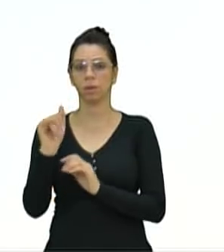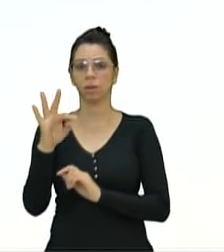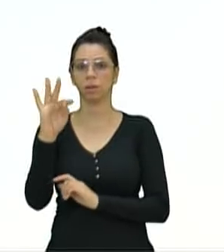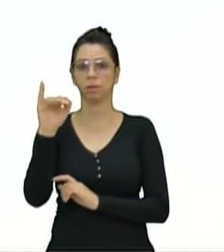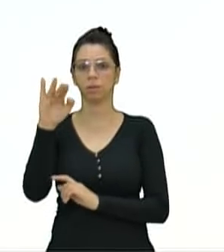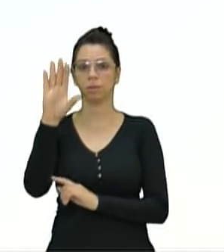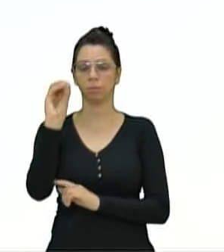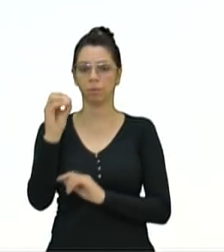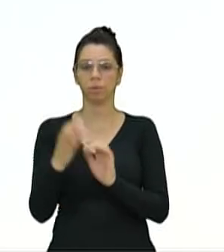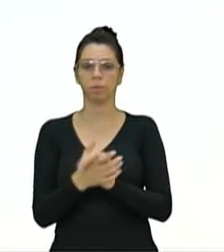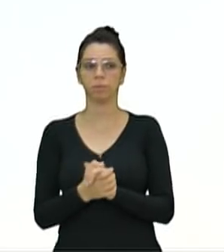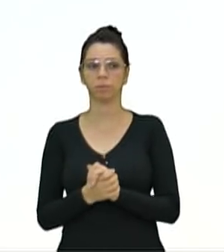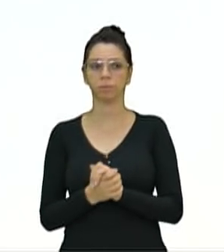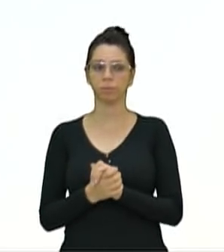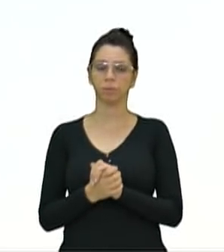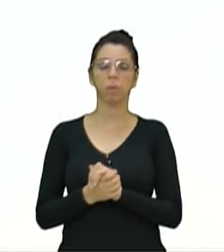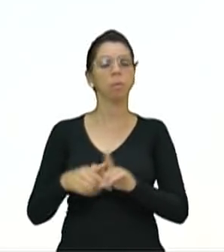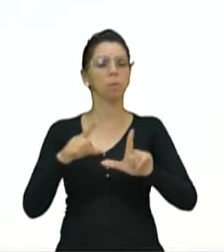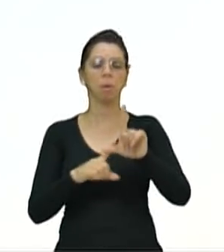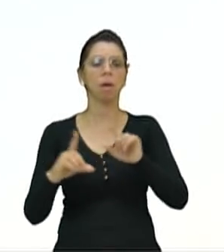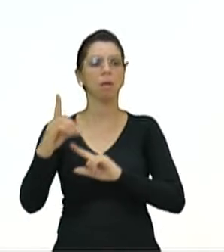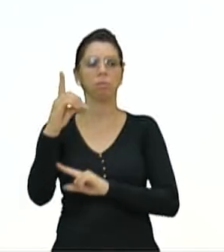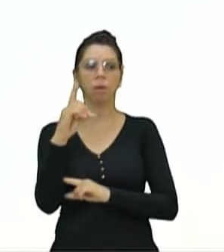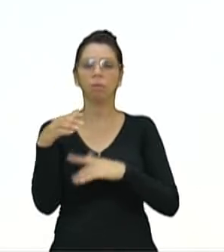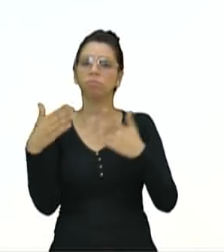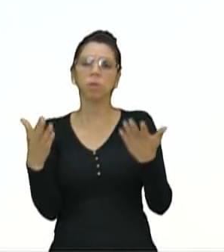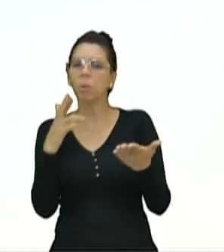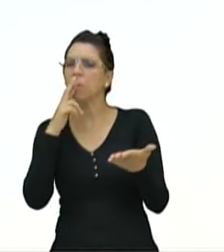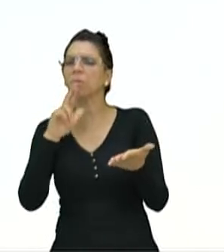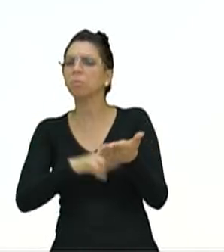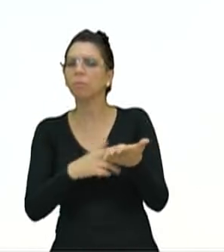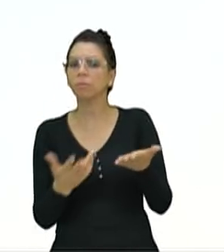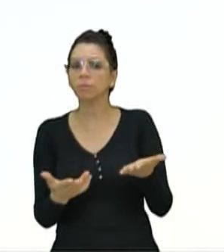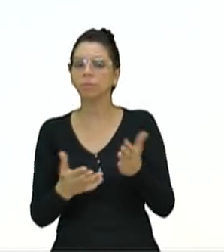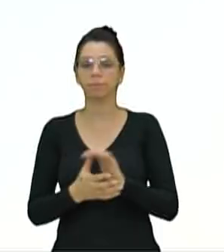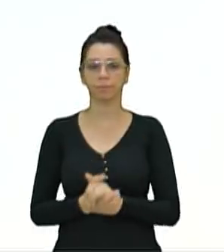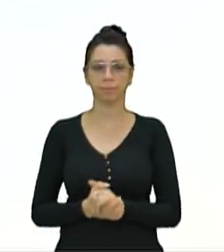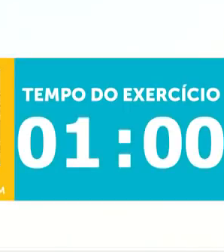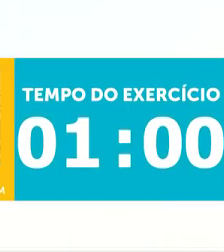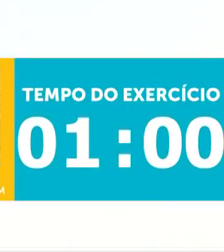as tonsilas, o baço e o fígado. E então?